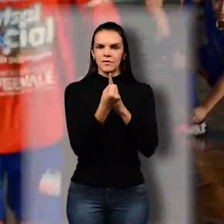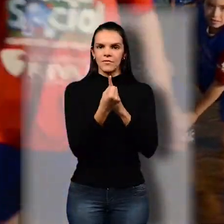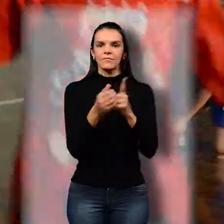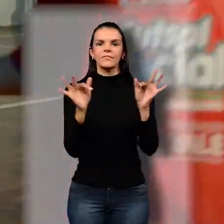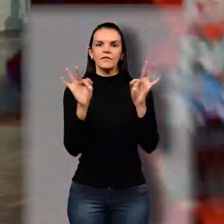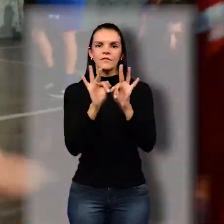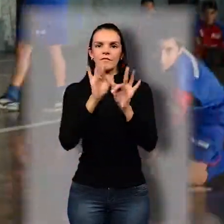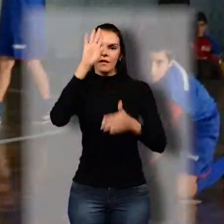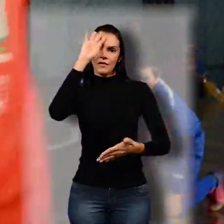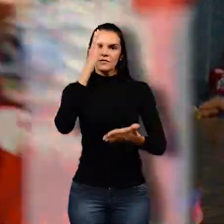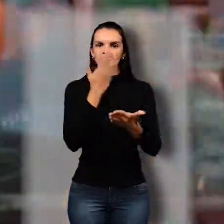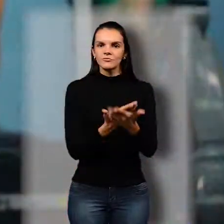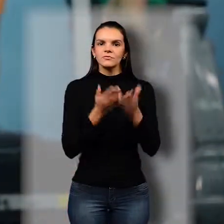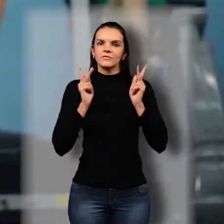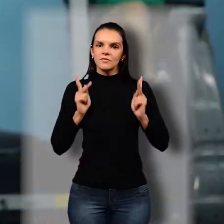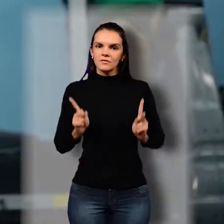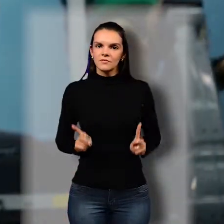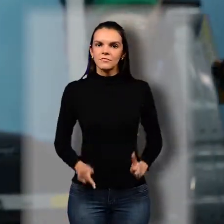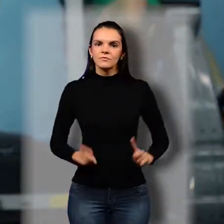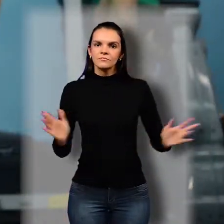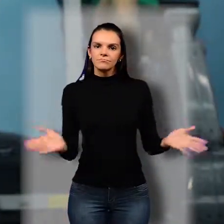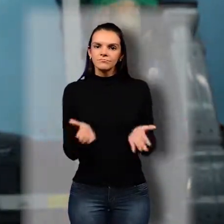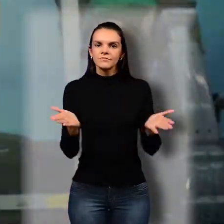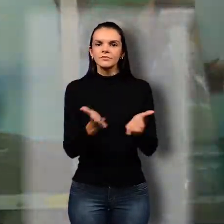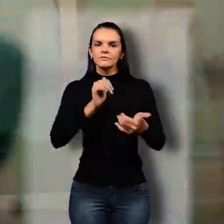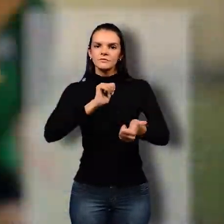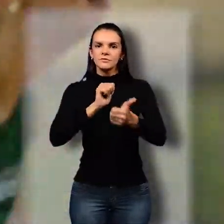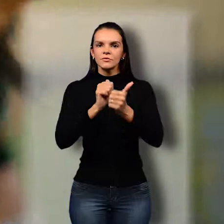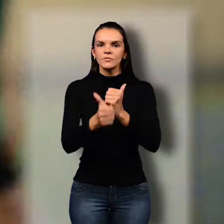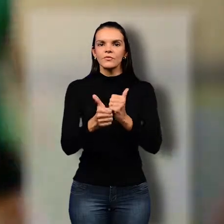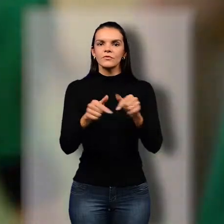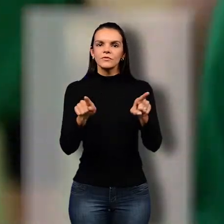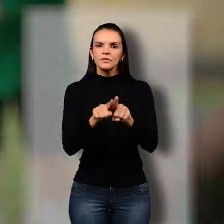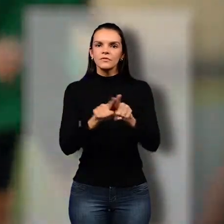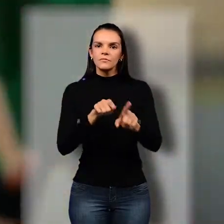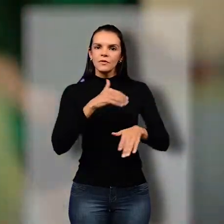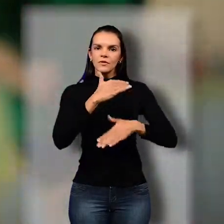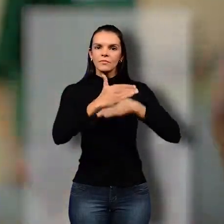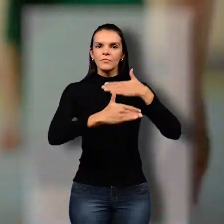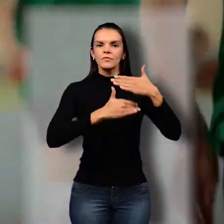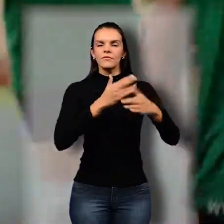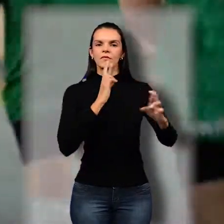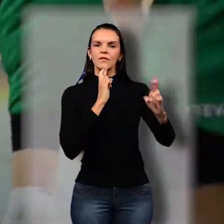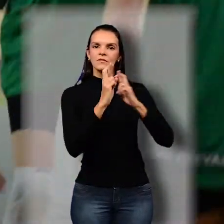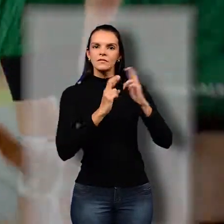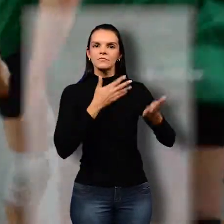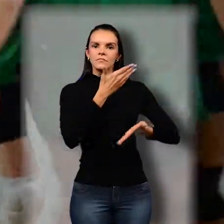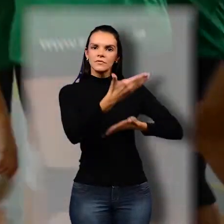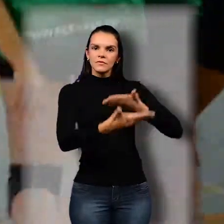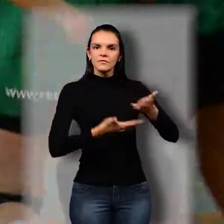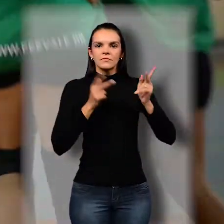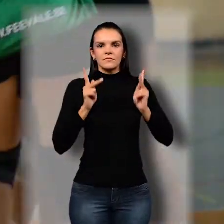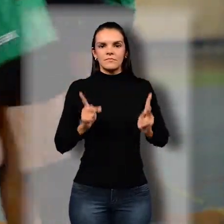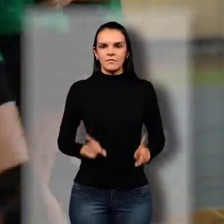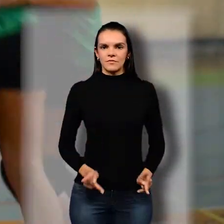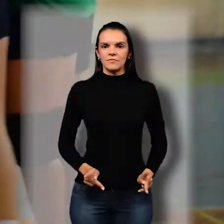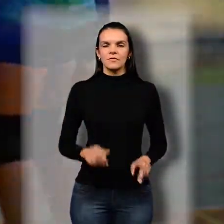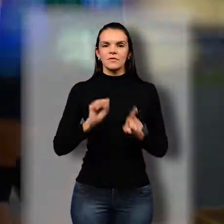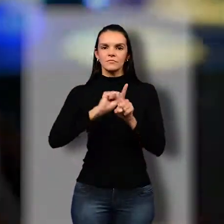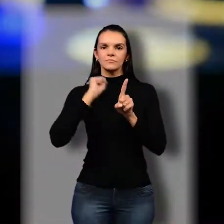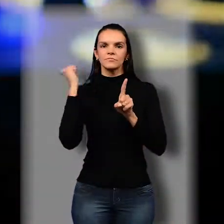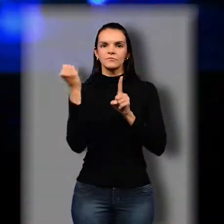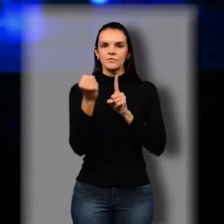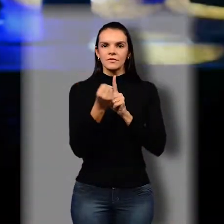em talentos, incentiva o esporte e promove o crescimento interpessoal, a socialização e